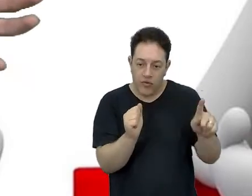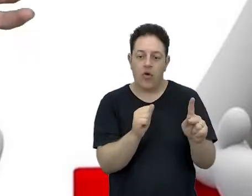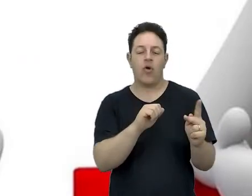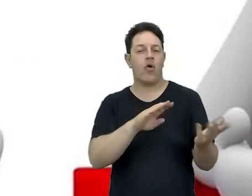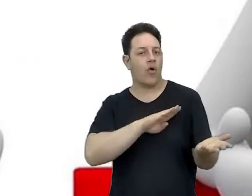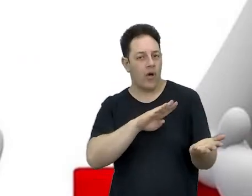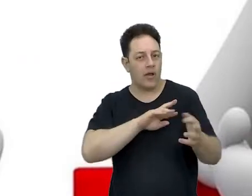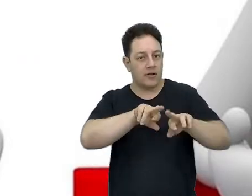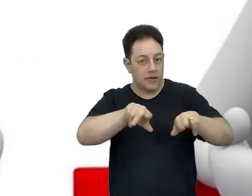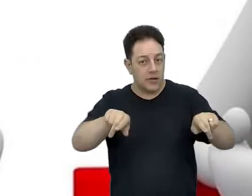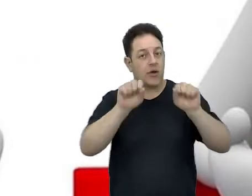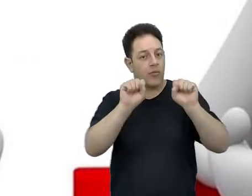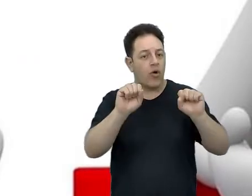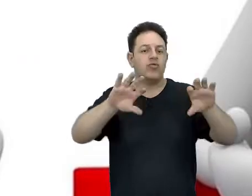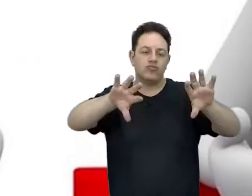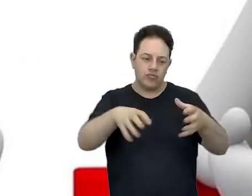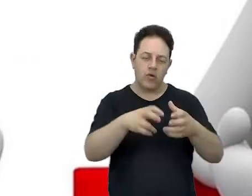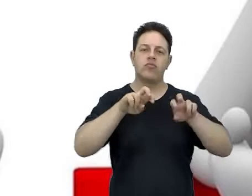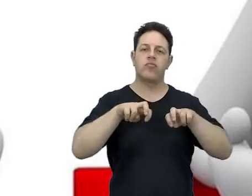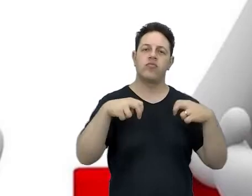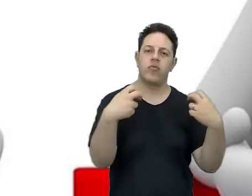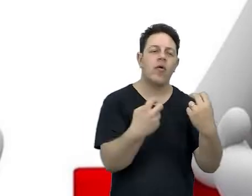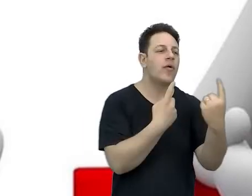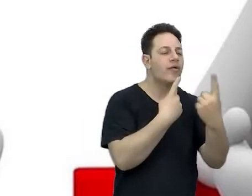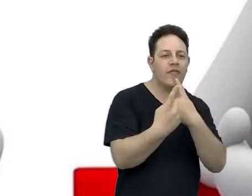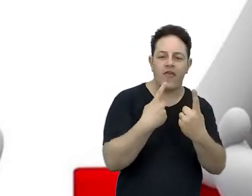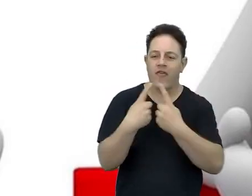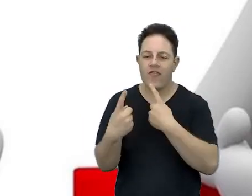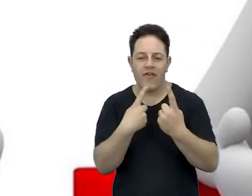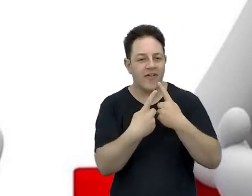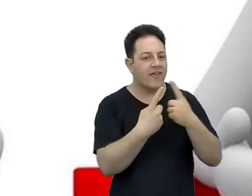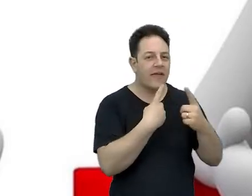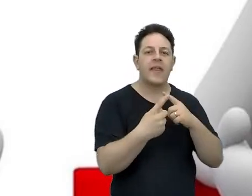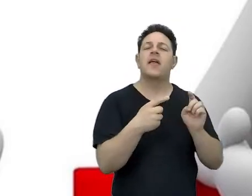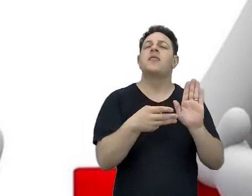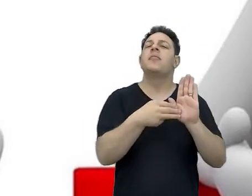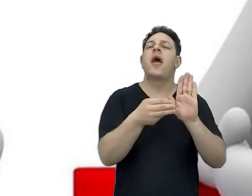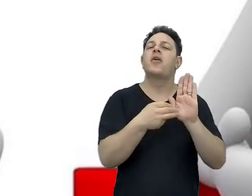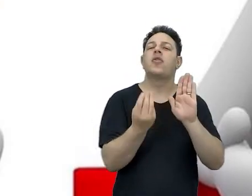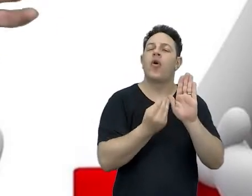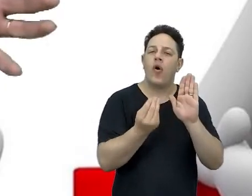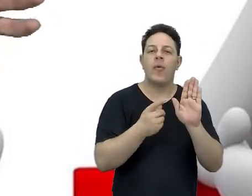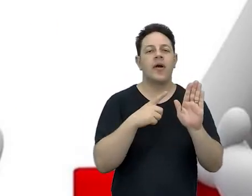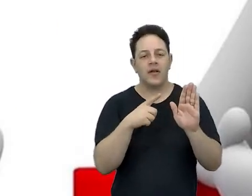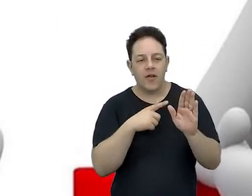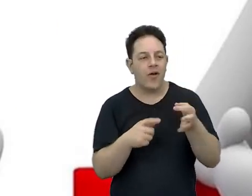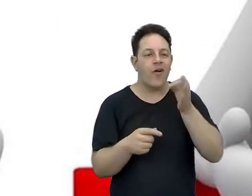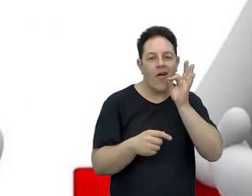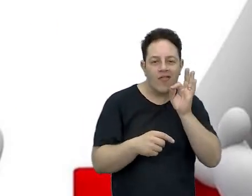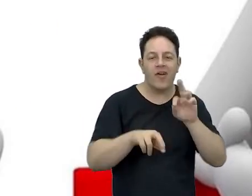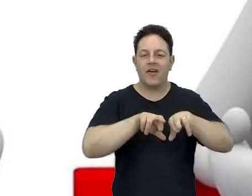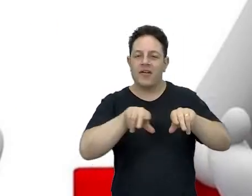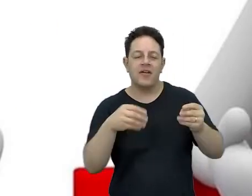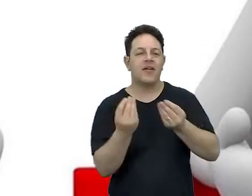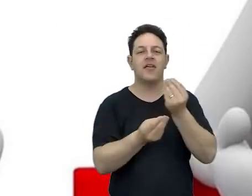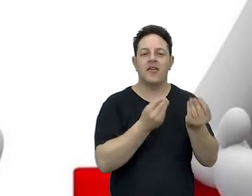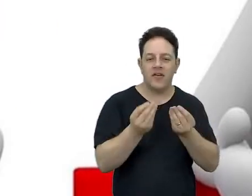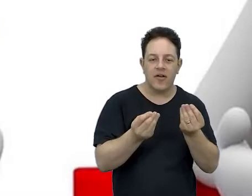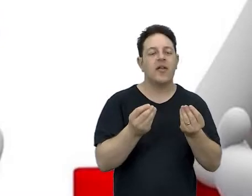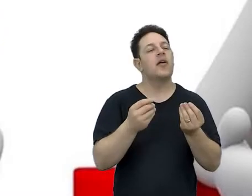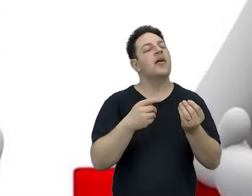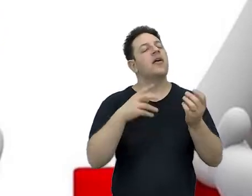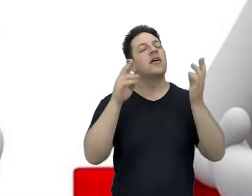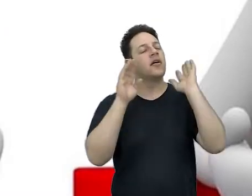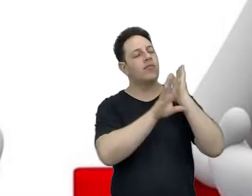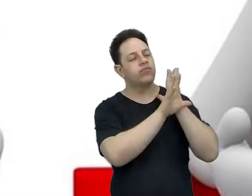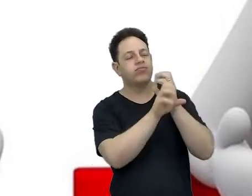colegas, se reúnam numa roda de conversa, numa metodologia chamada Word Café, onde vocês vão conversando aí sobre tudo que a